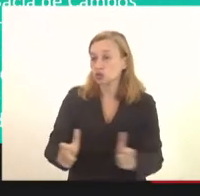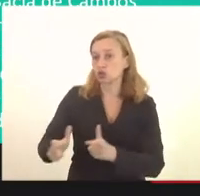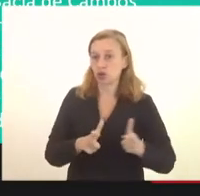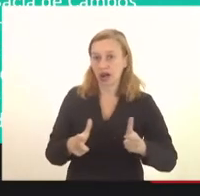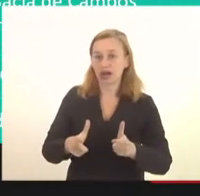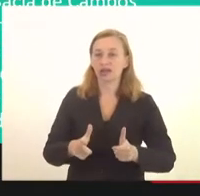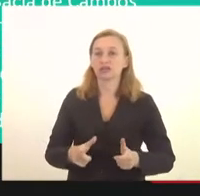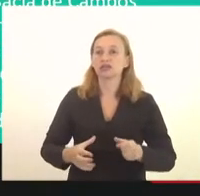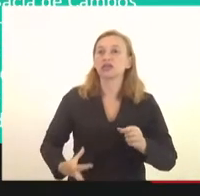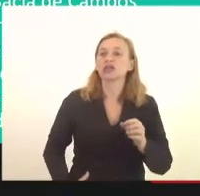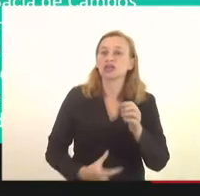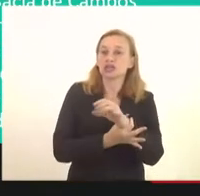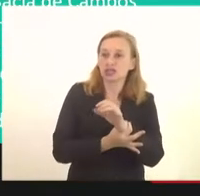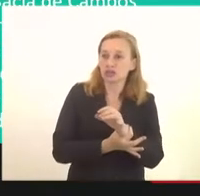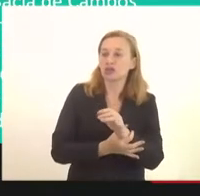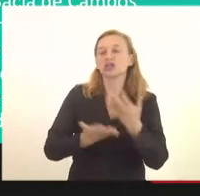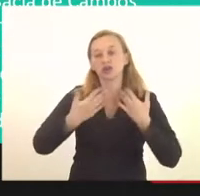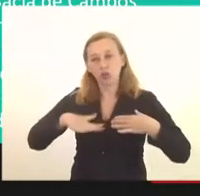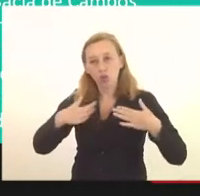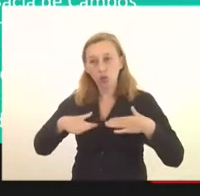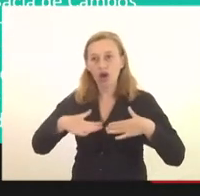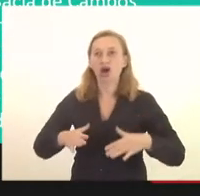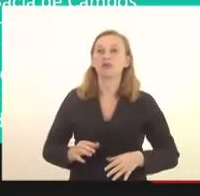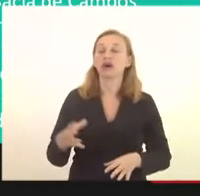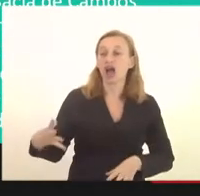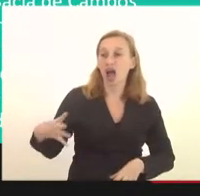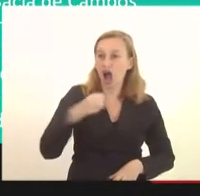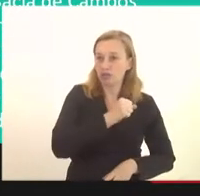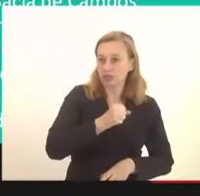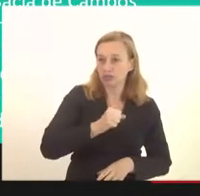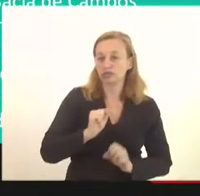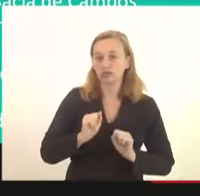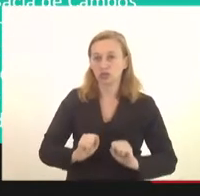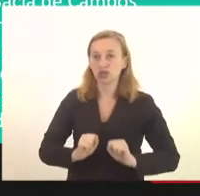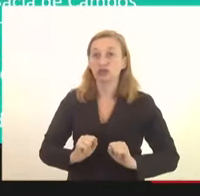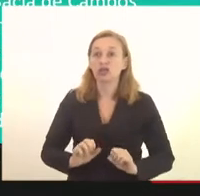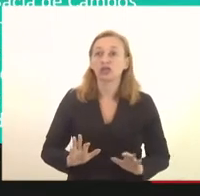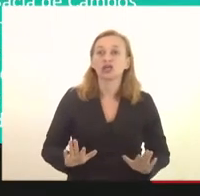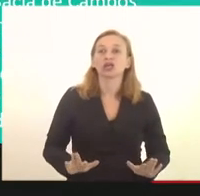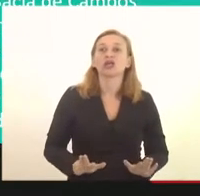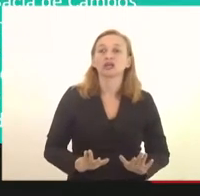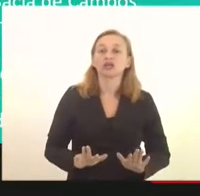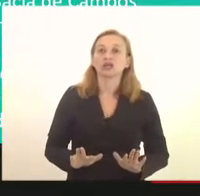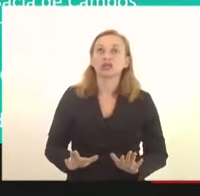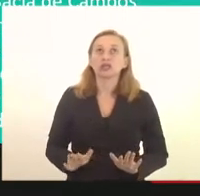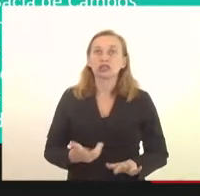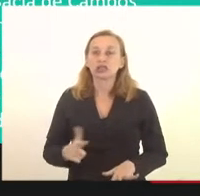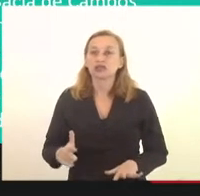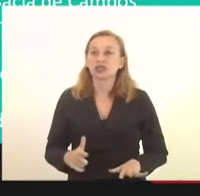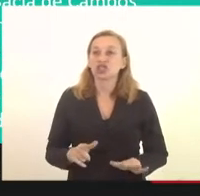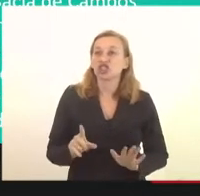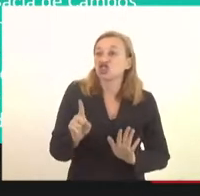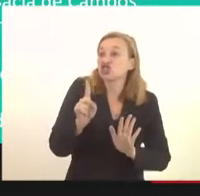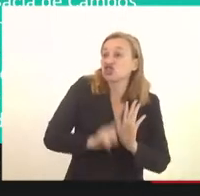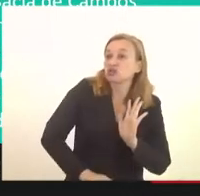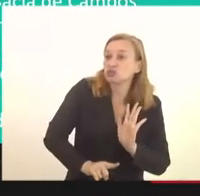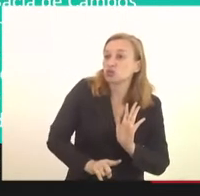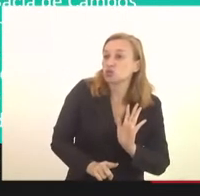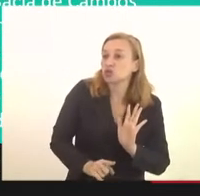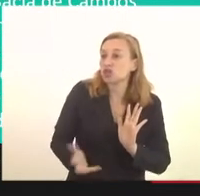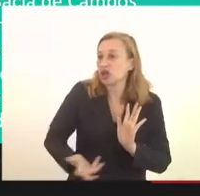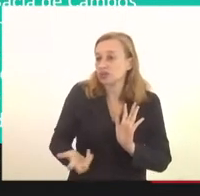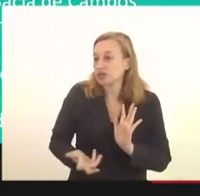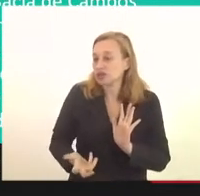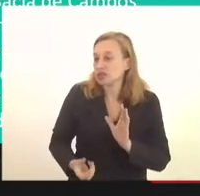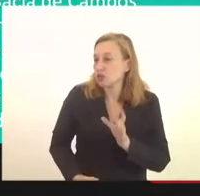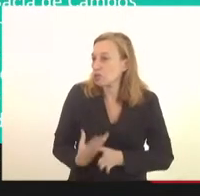procedimentos de segurança e com tranquilidade, mas o mais rápido possível. Então, não existe a ideia de desacelerar a